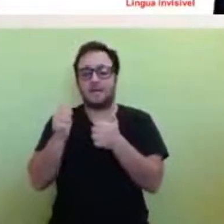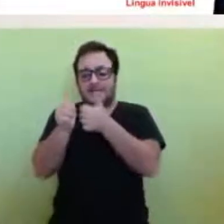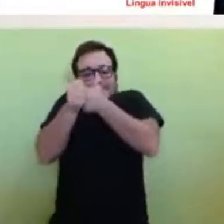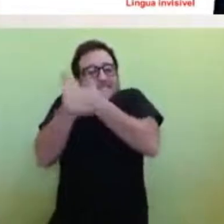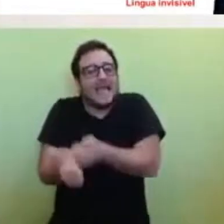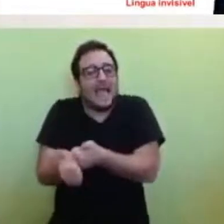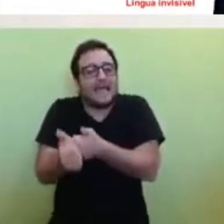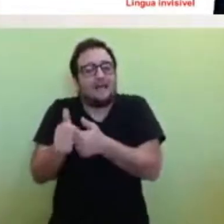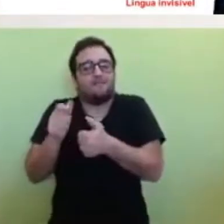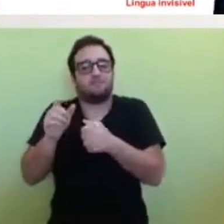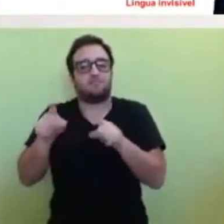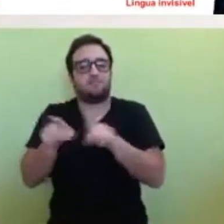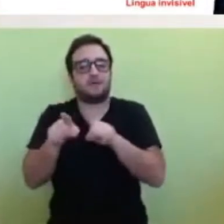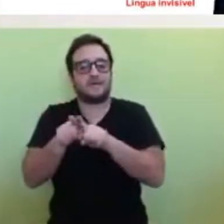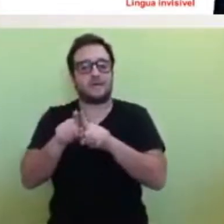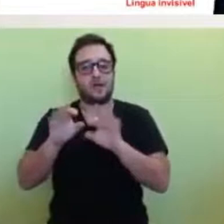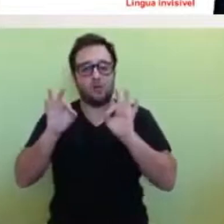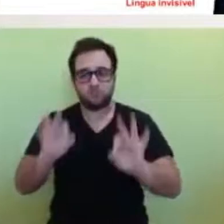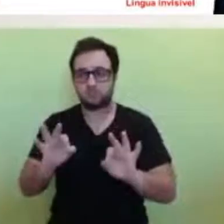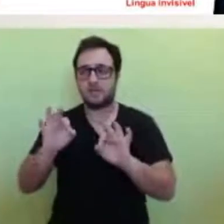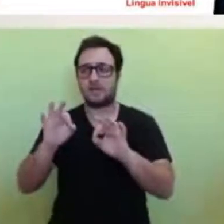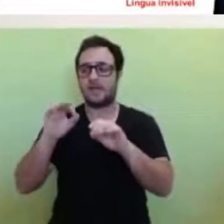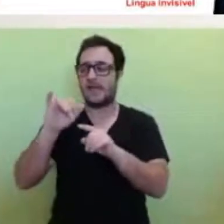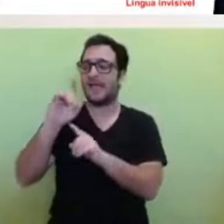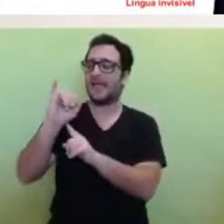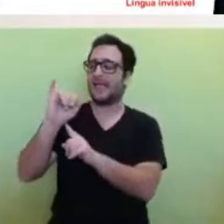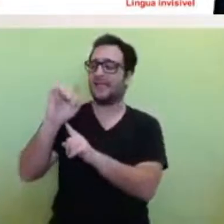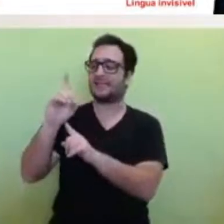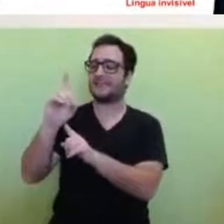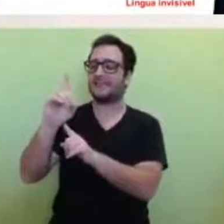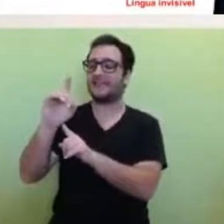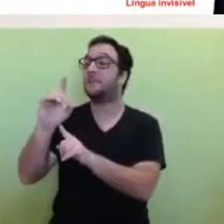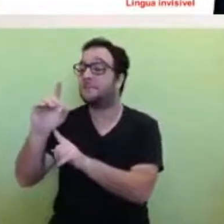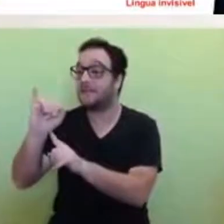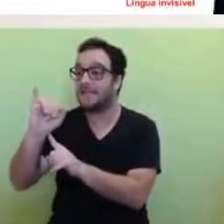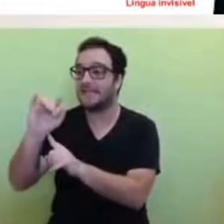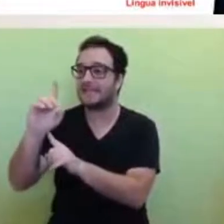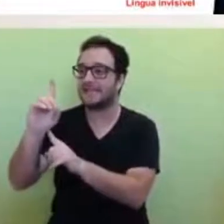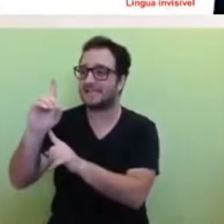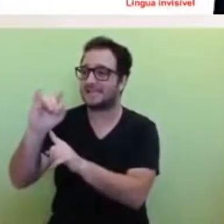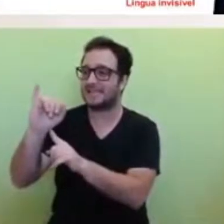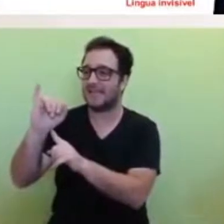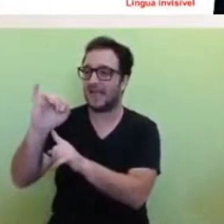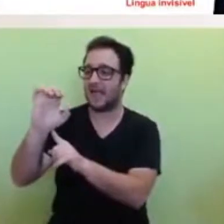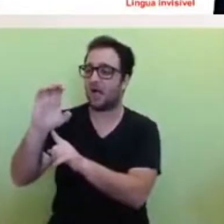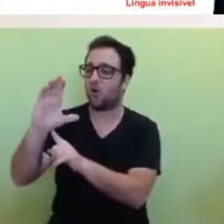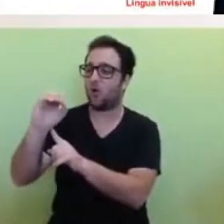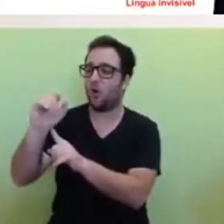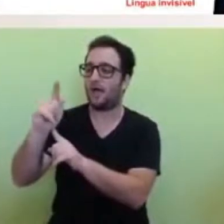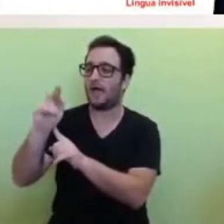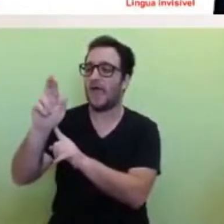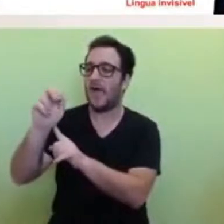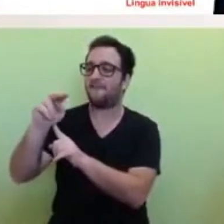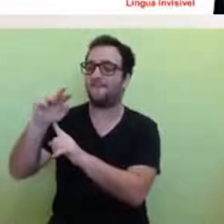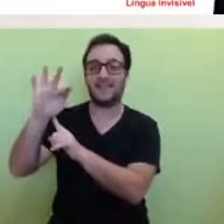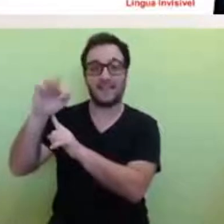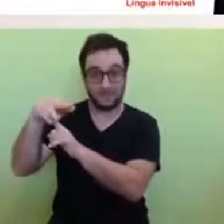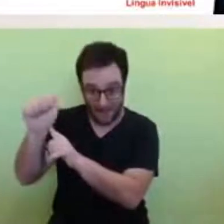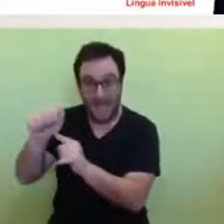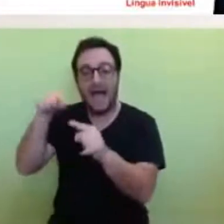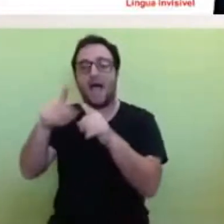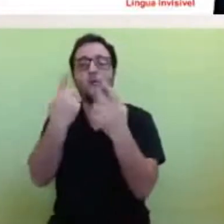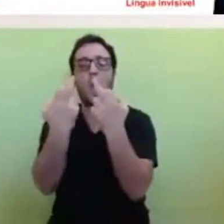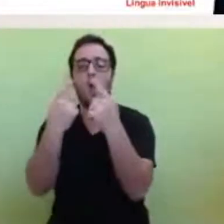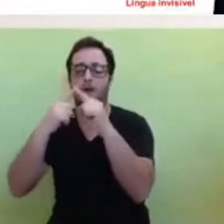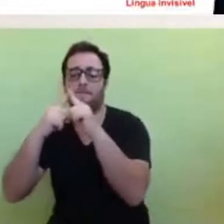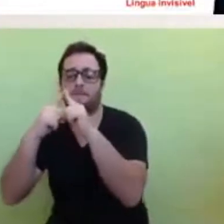Ele pode ser um alfabeto que divide cada som, ou ele pode ser um alfabeto silábico. Então, existem várias formas de escrever,